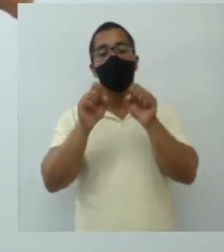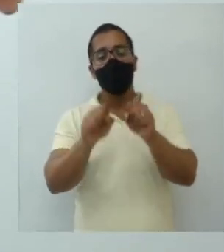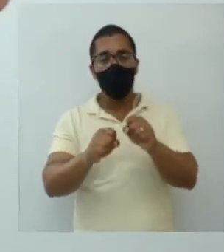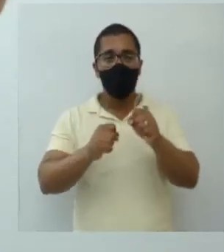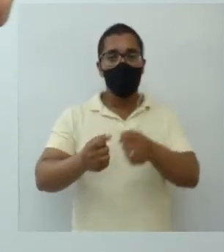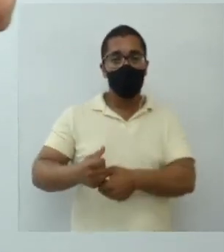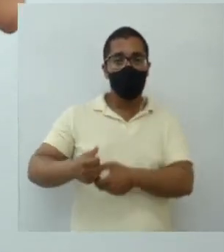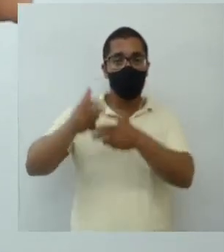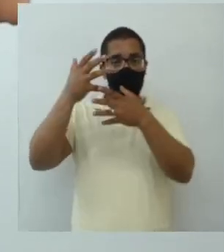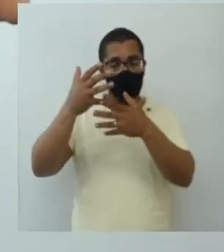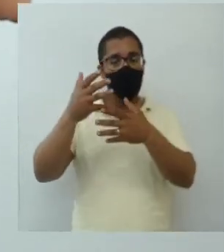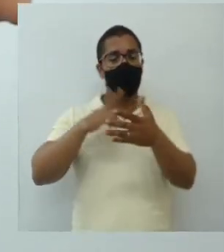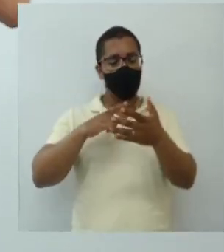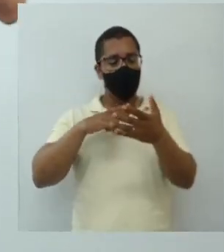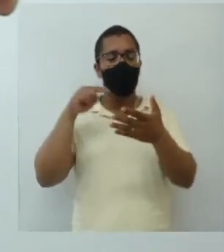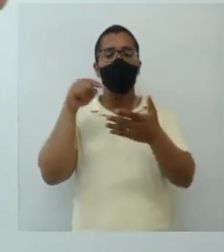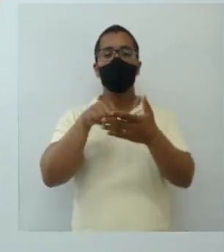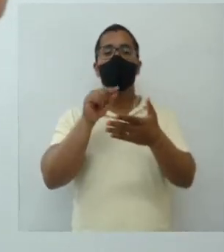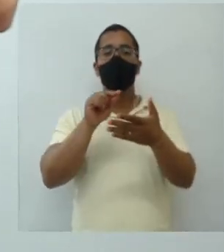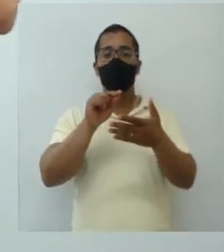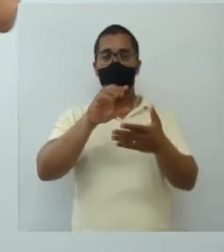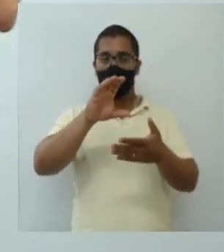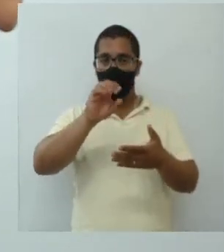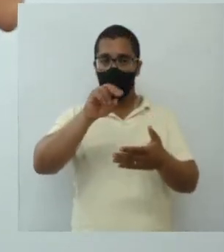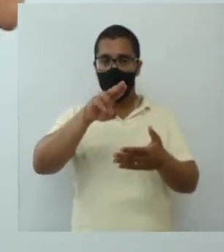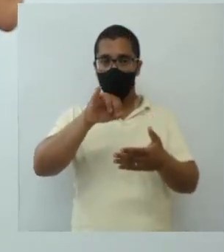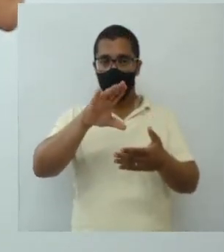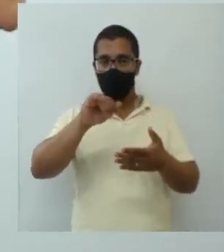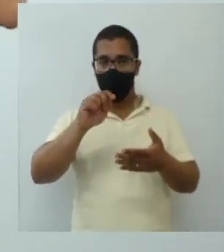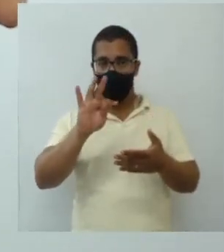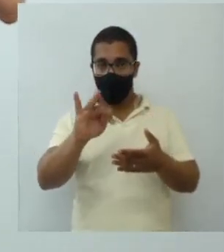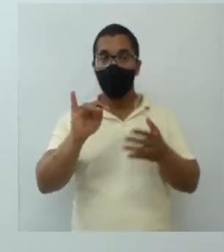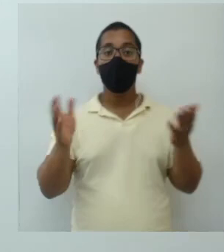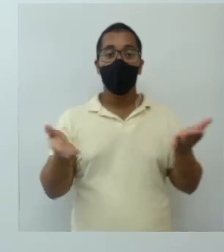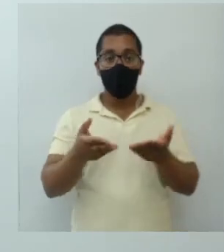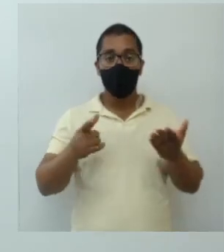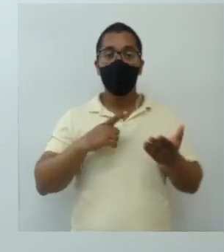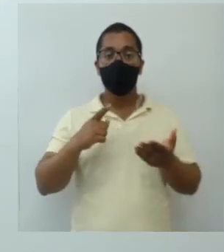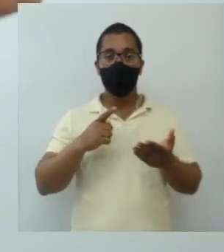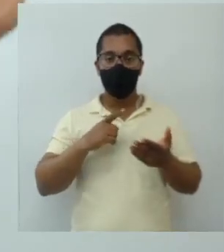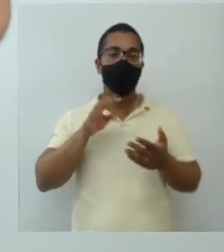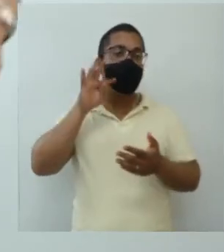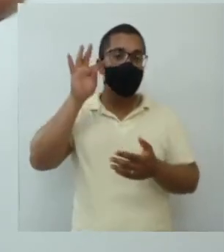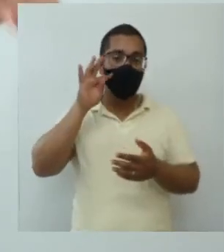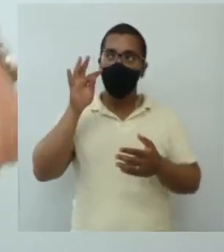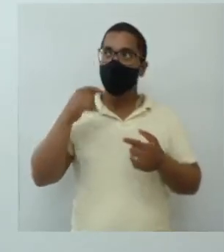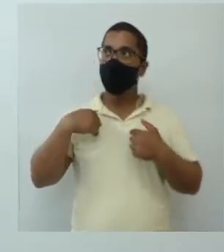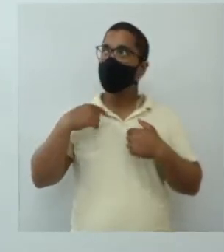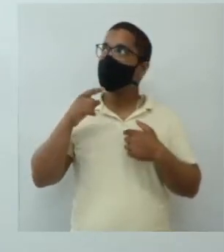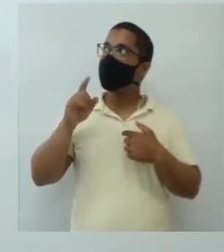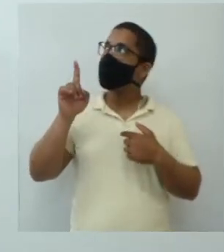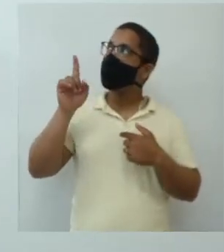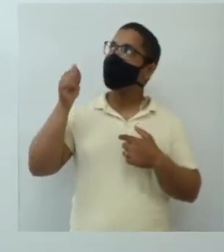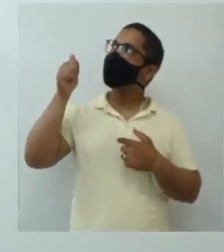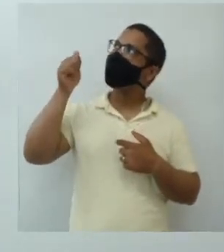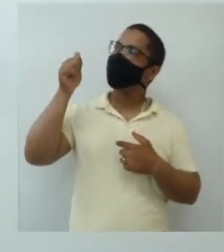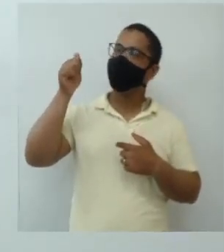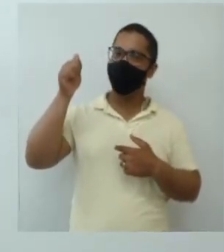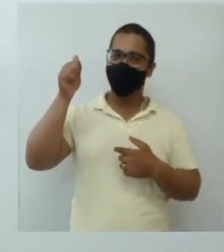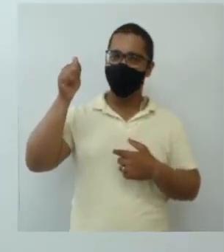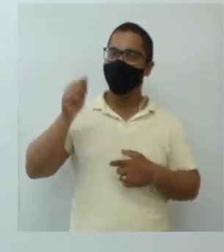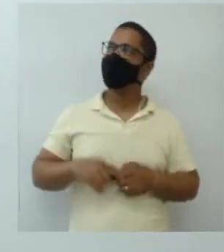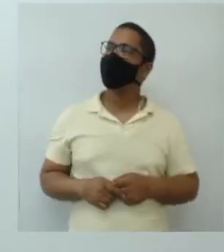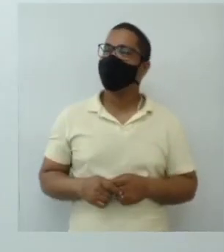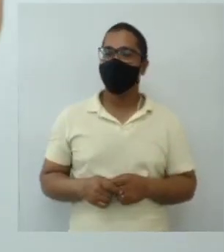interagir através do nosso aplicativo e vamos ter o nosso amigo Ari aqui, que está embaixo de vocês, certo?